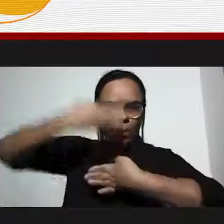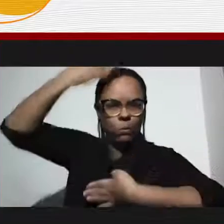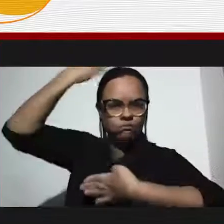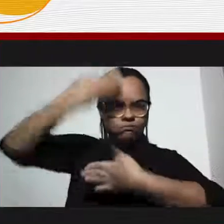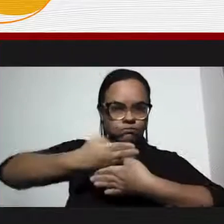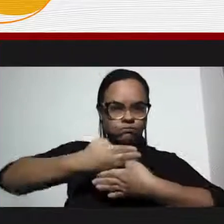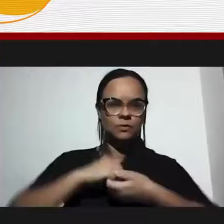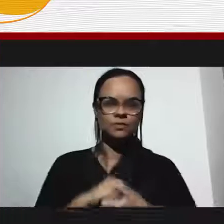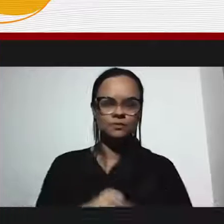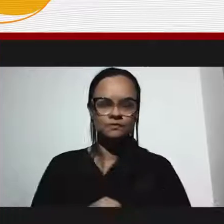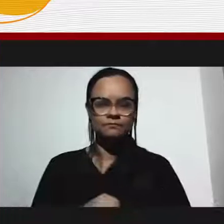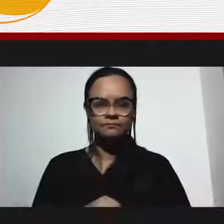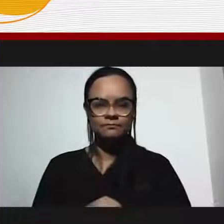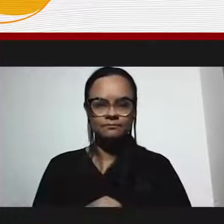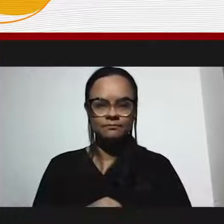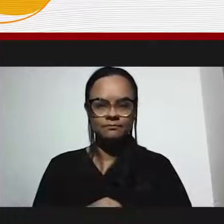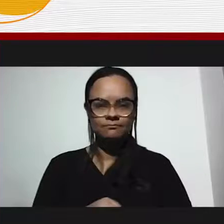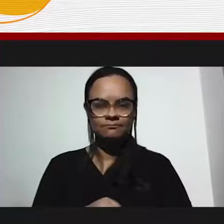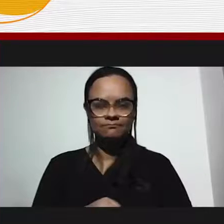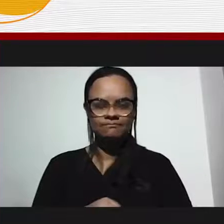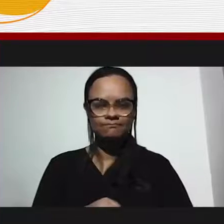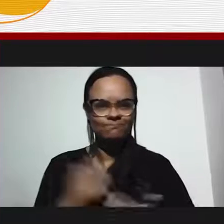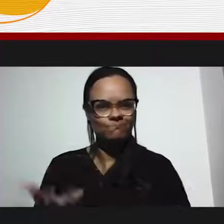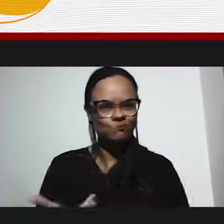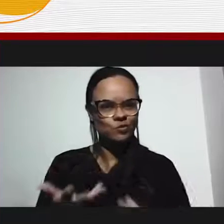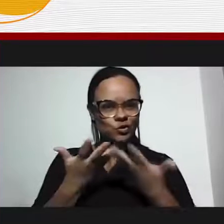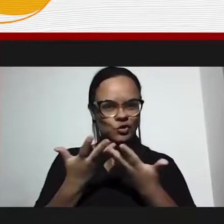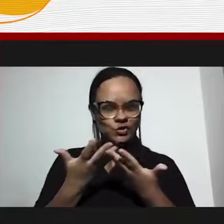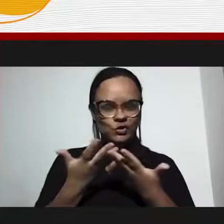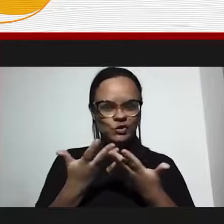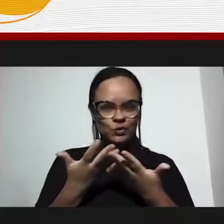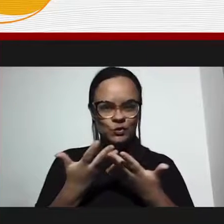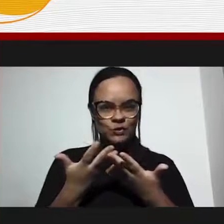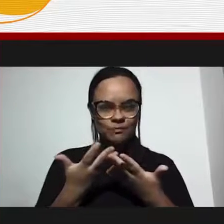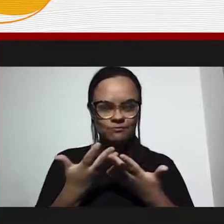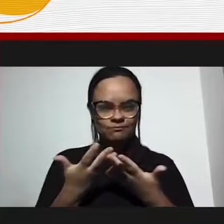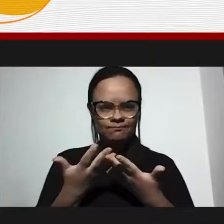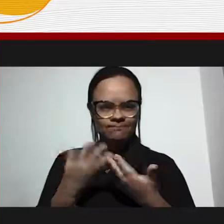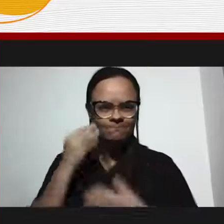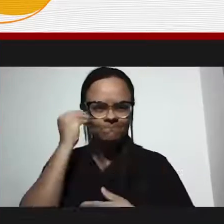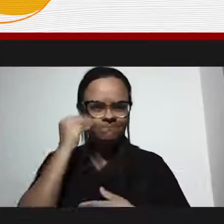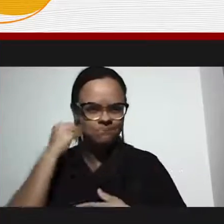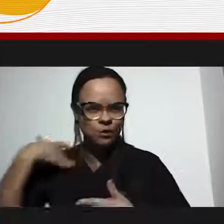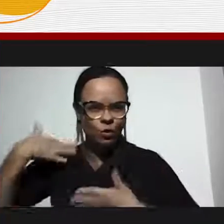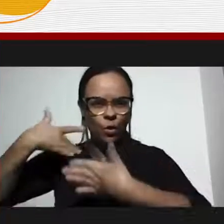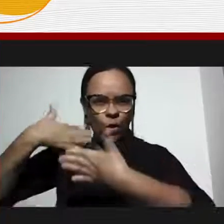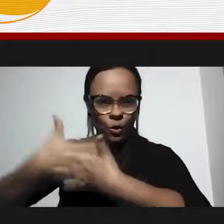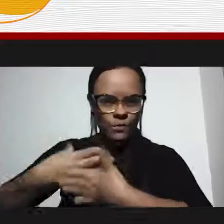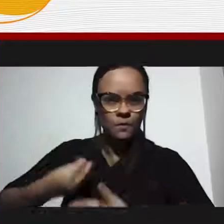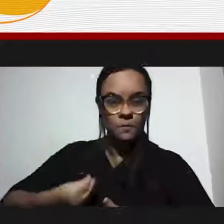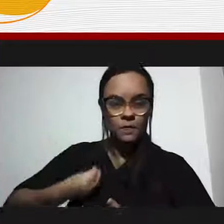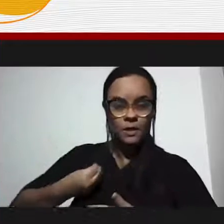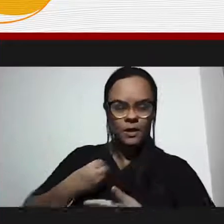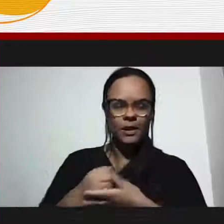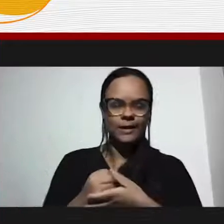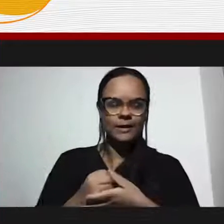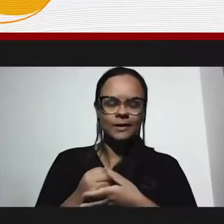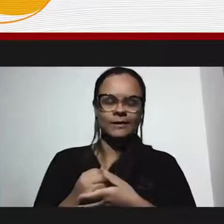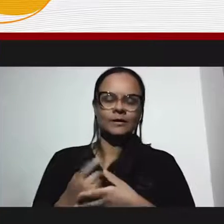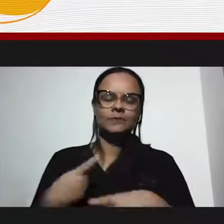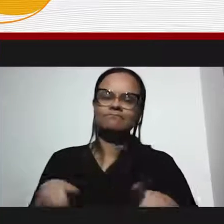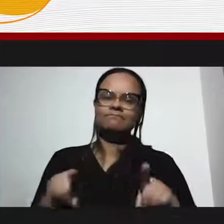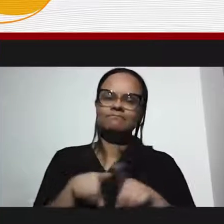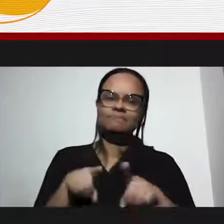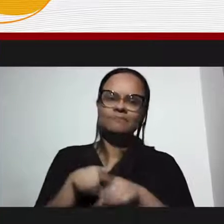fechada e estou aí para contribuir um pouco com vocês, um pouco da minha trajetória, junto com meu grande amigo,